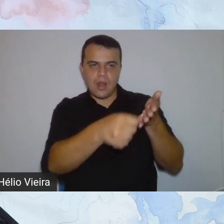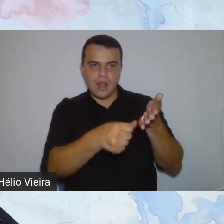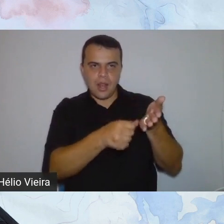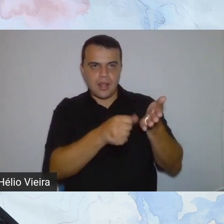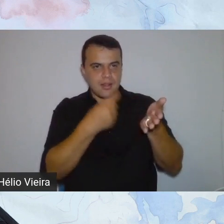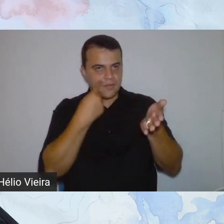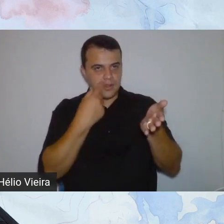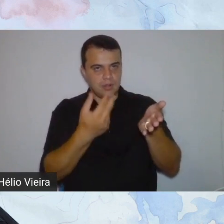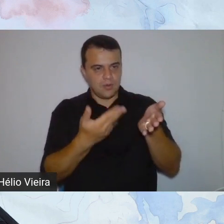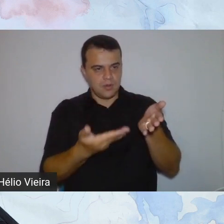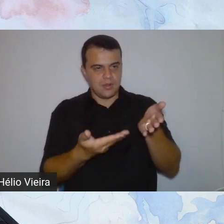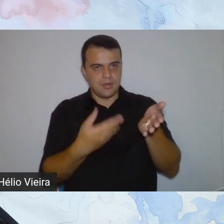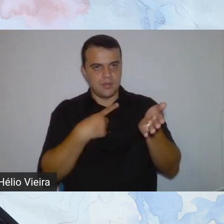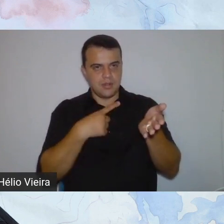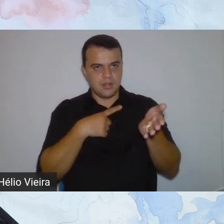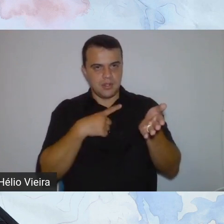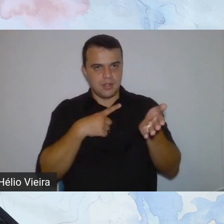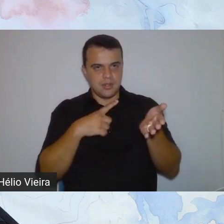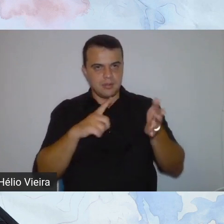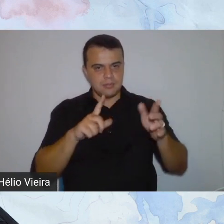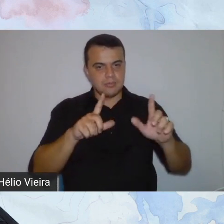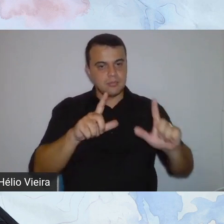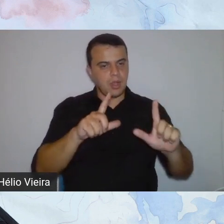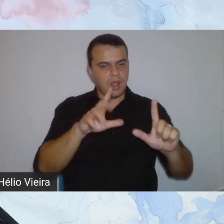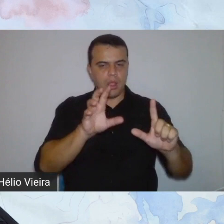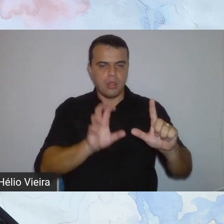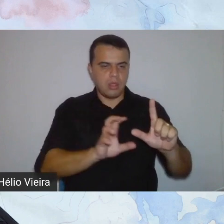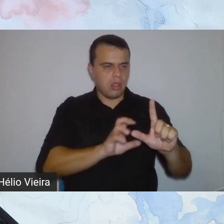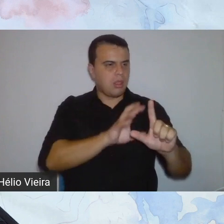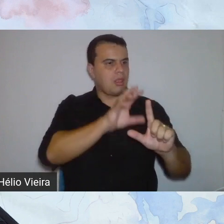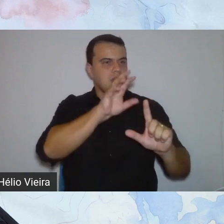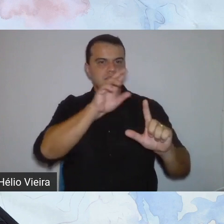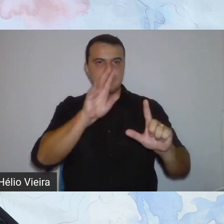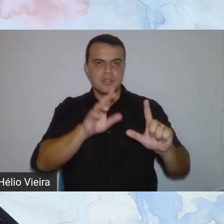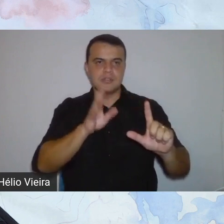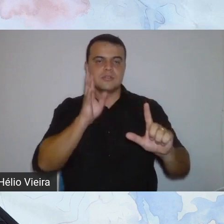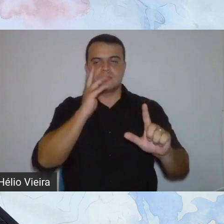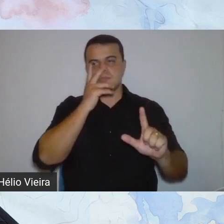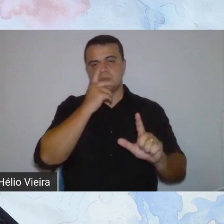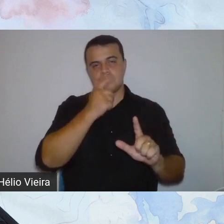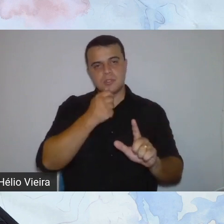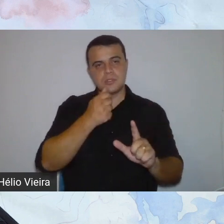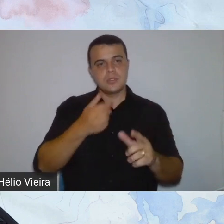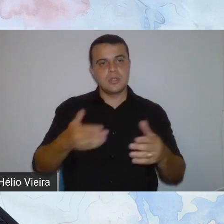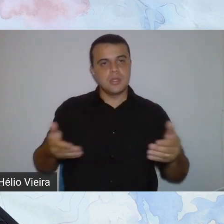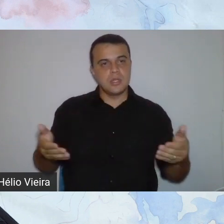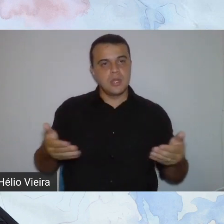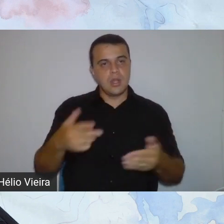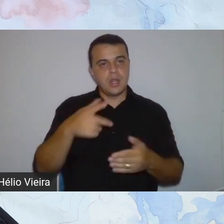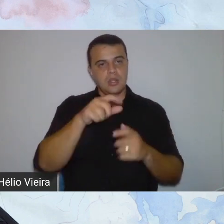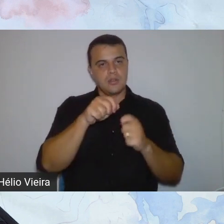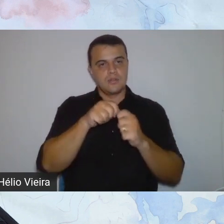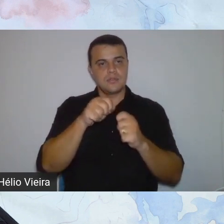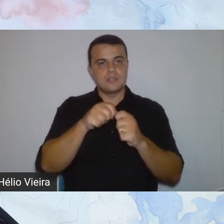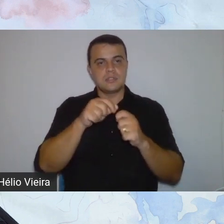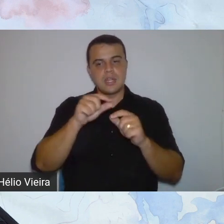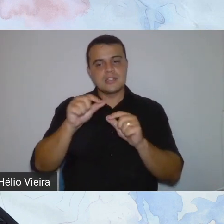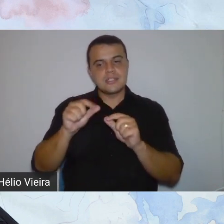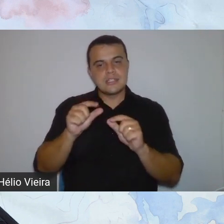Você consegue vários efeitos manchados, umas manchas muito aleatórias, mas muito bonitas. Esse daqui, ó, eu fiz com o sal